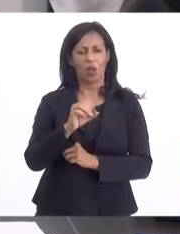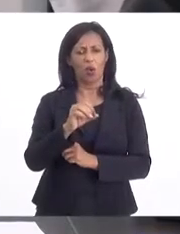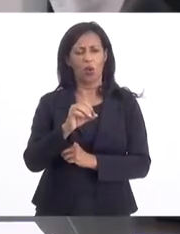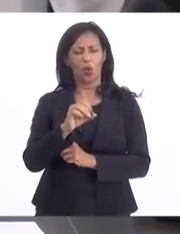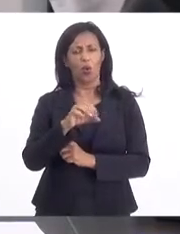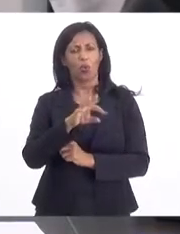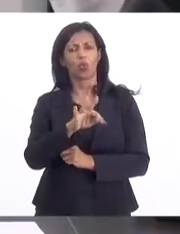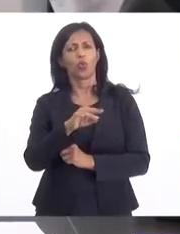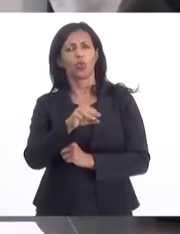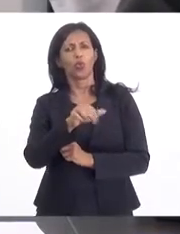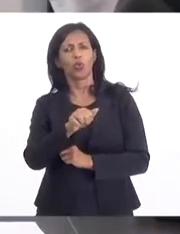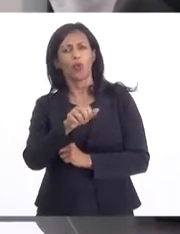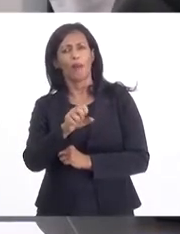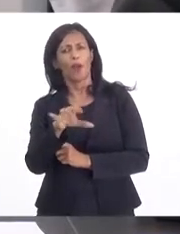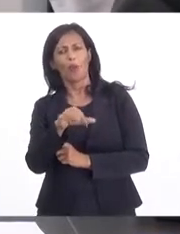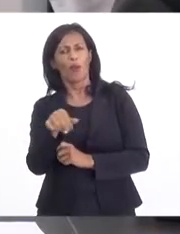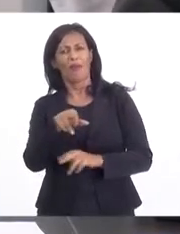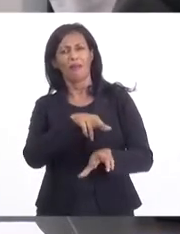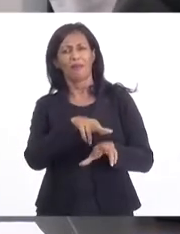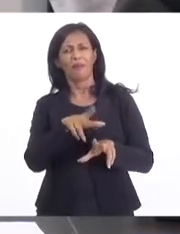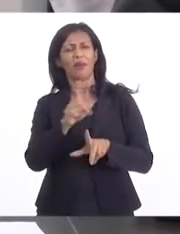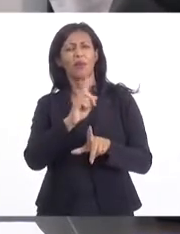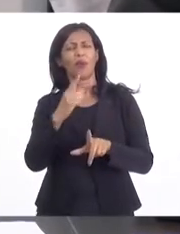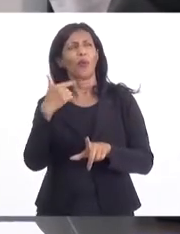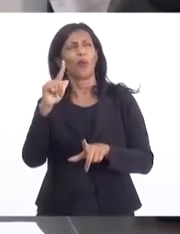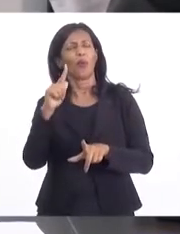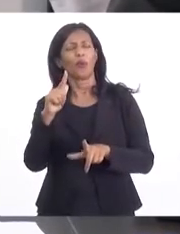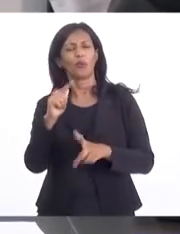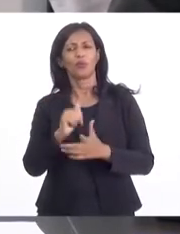Tomás Coelho, enfim. Não é Tomás Coelho, não.